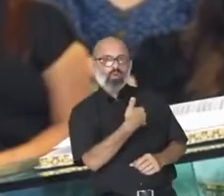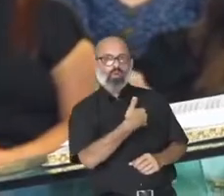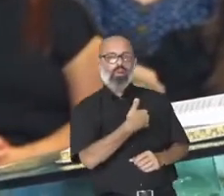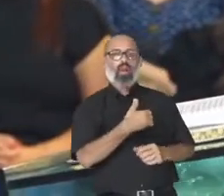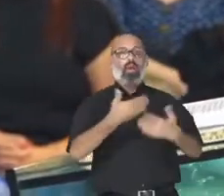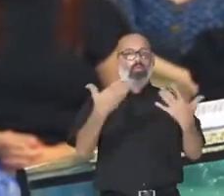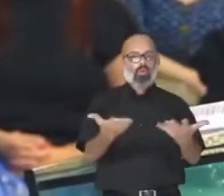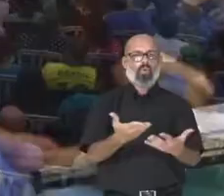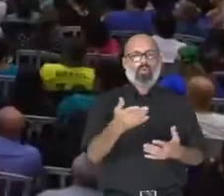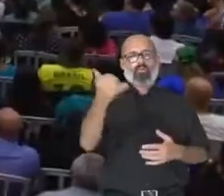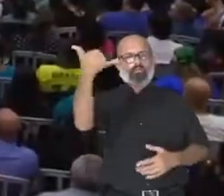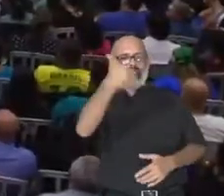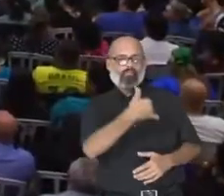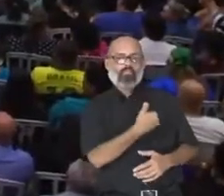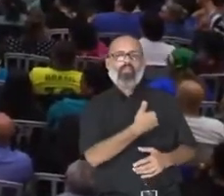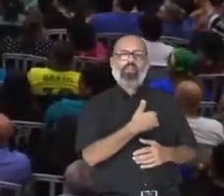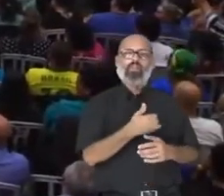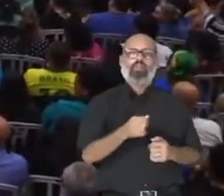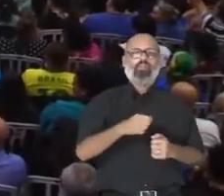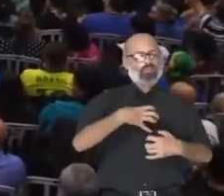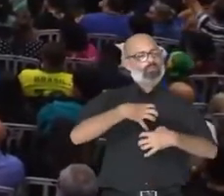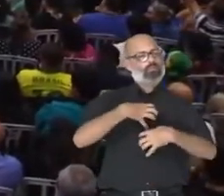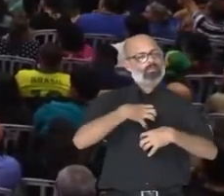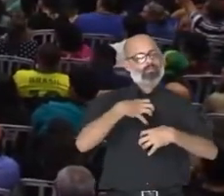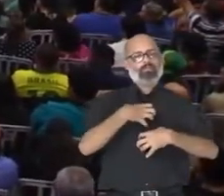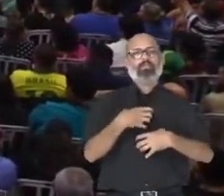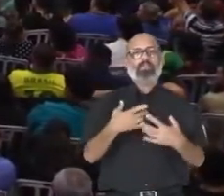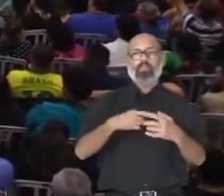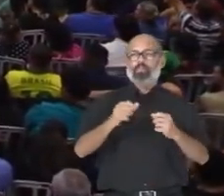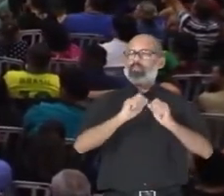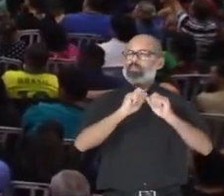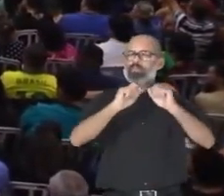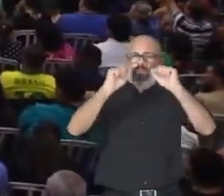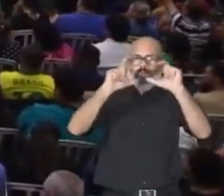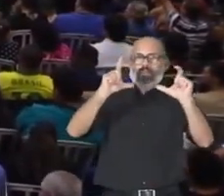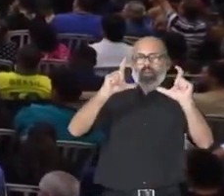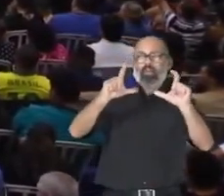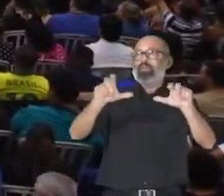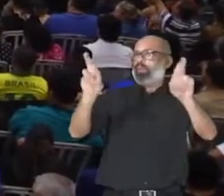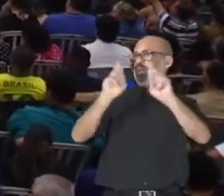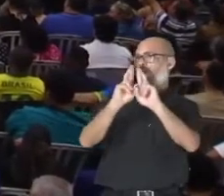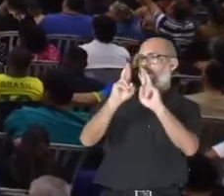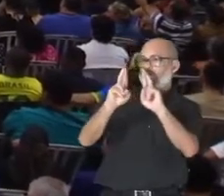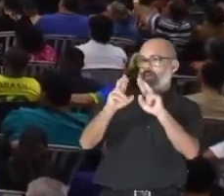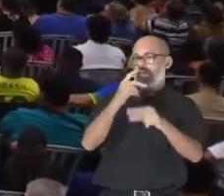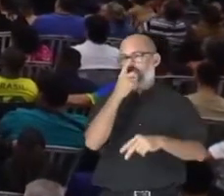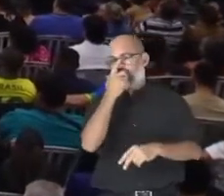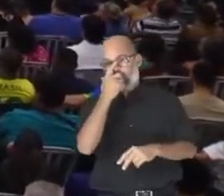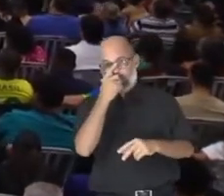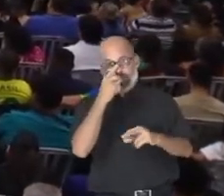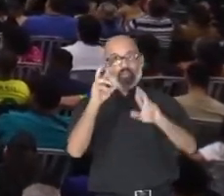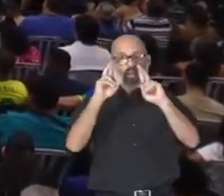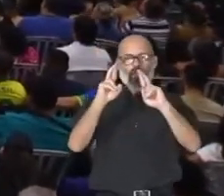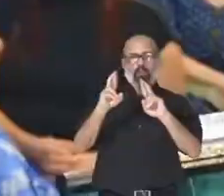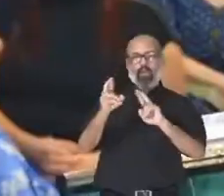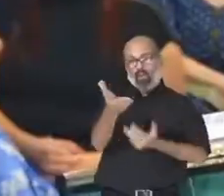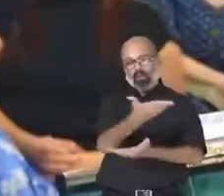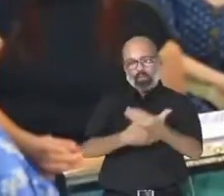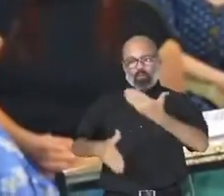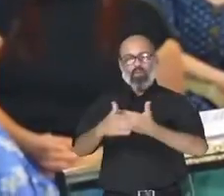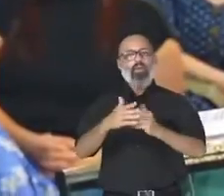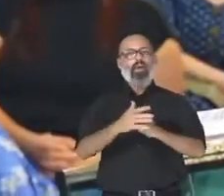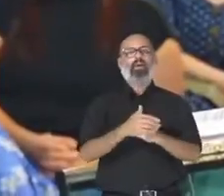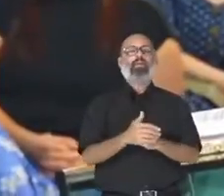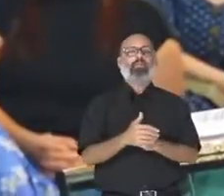quando ele falava para o coração das pessoas, fazia sentido e despertava a esperança. E a esperança moveu a terra da